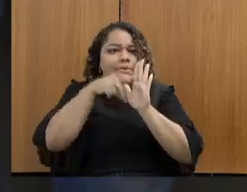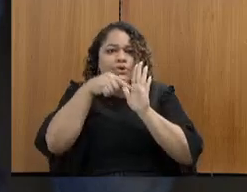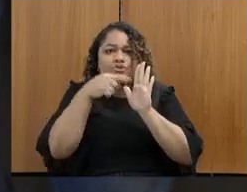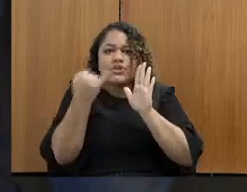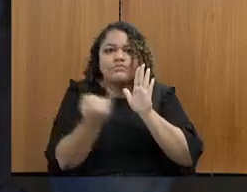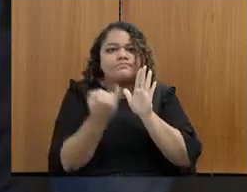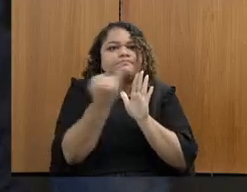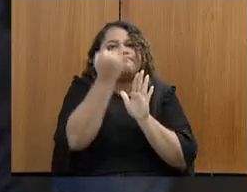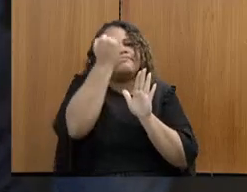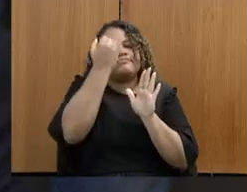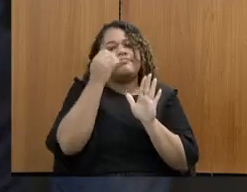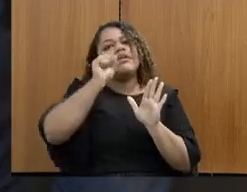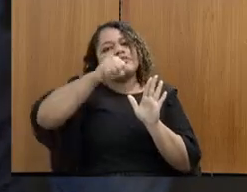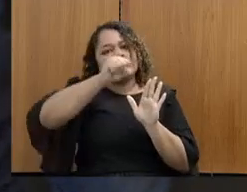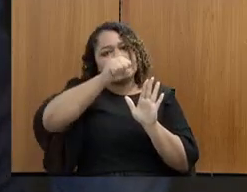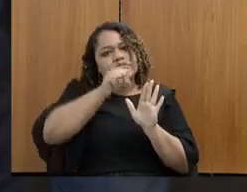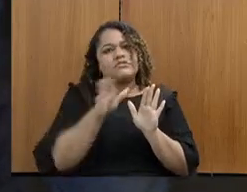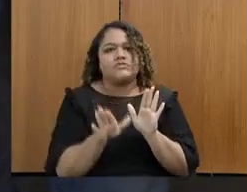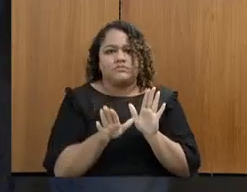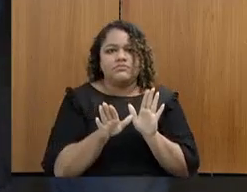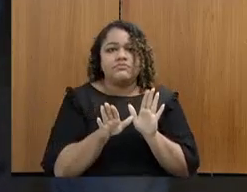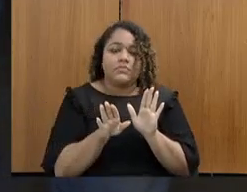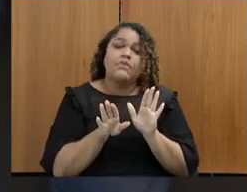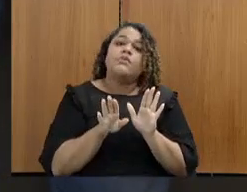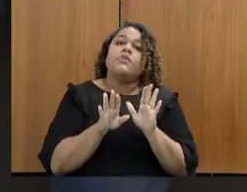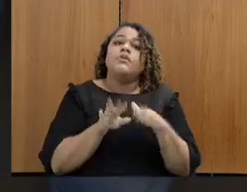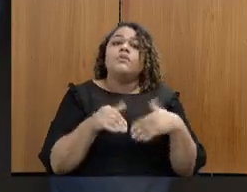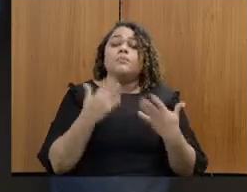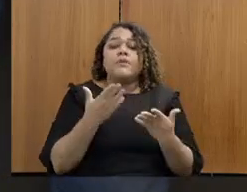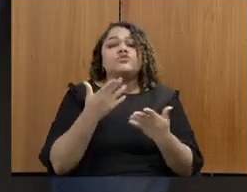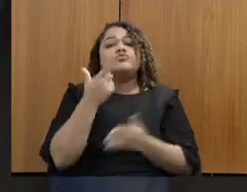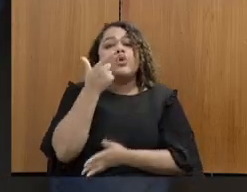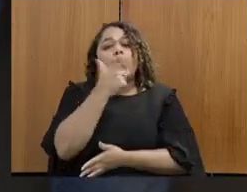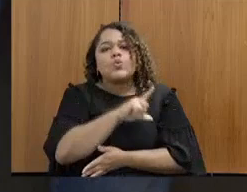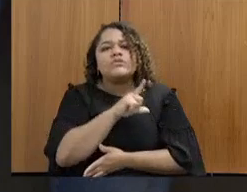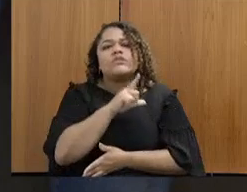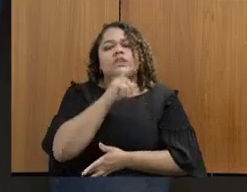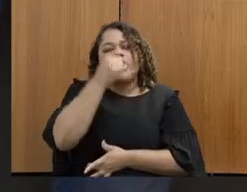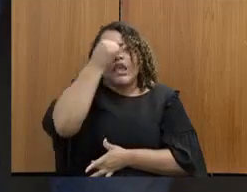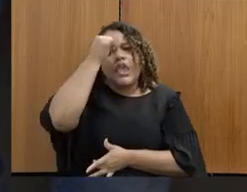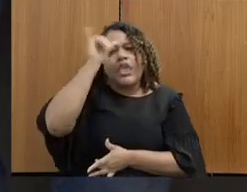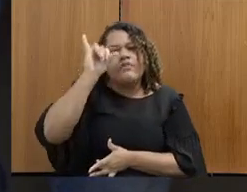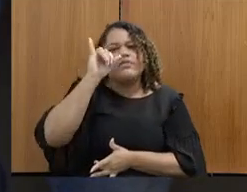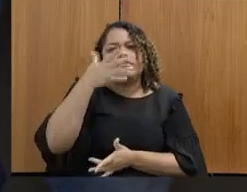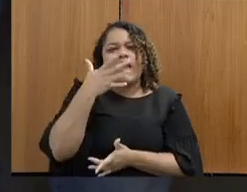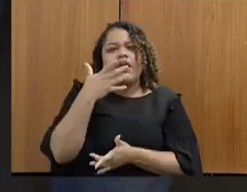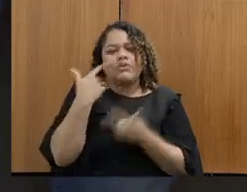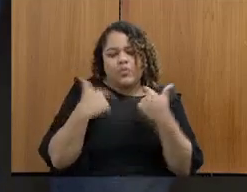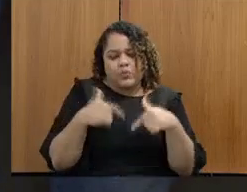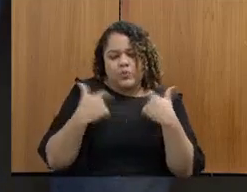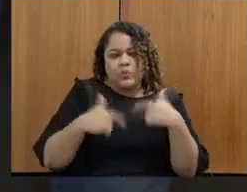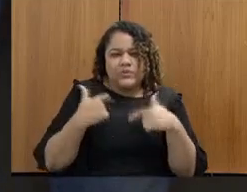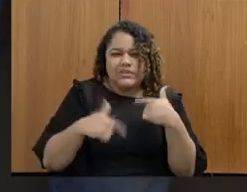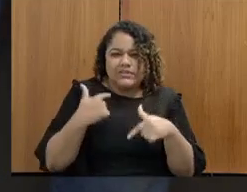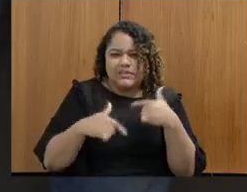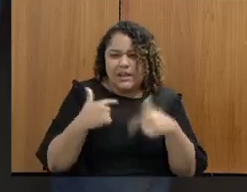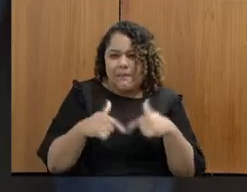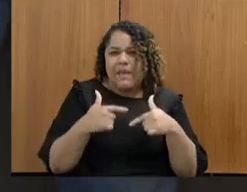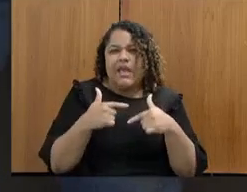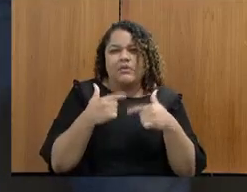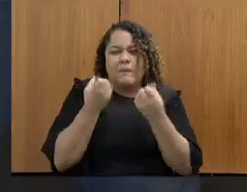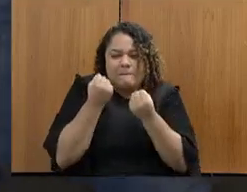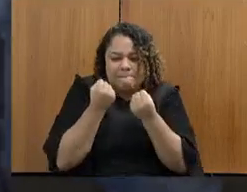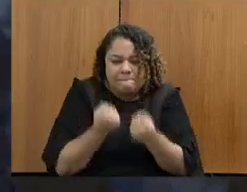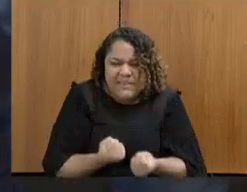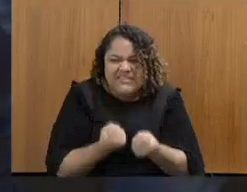importante né para que nós possamos é evitar o serviço de sobrecarga